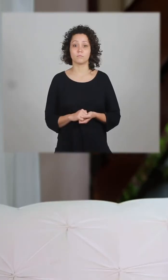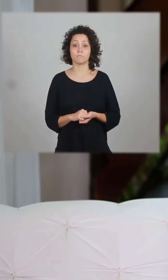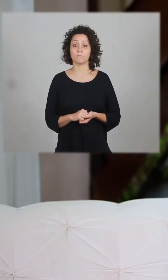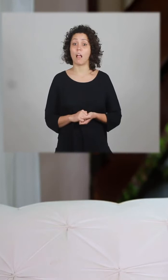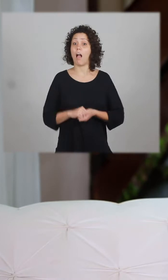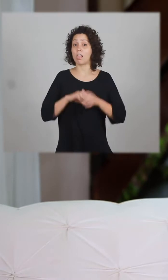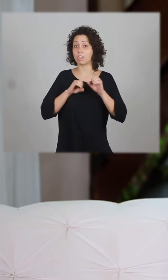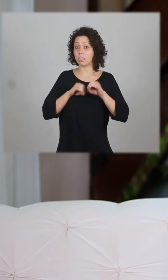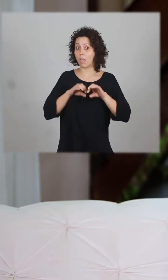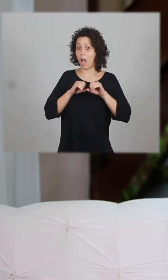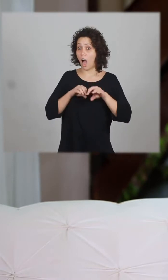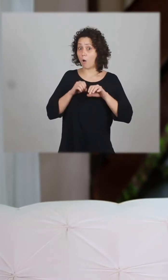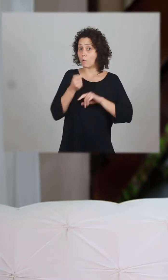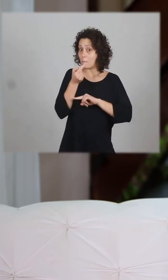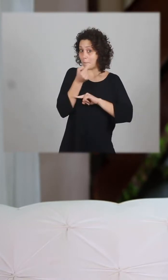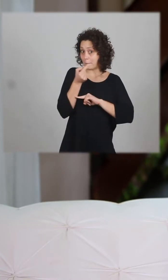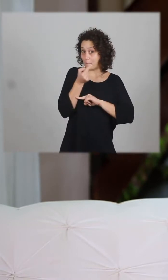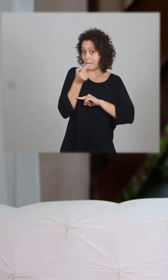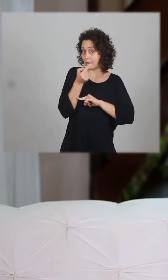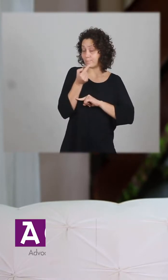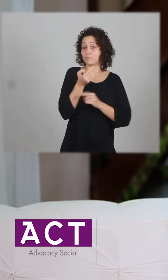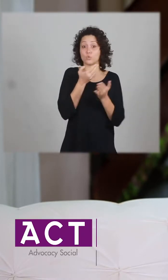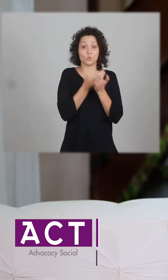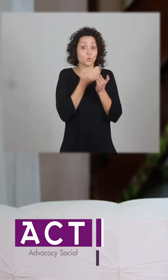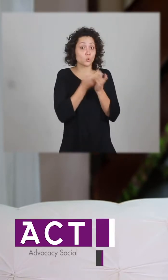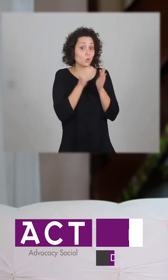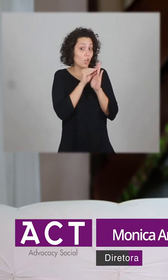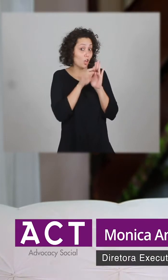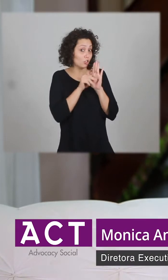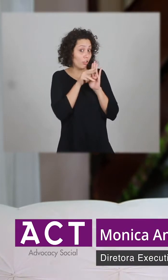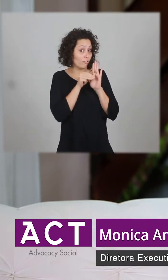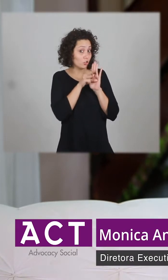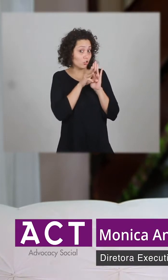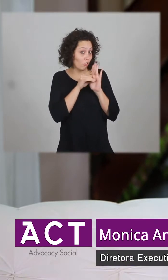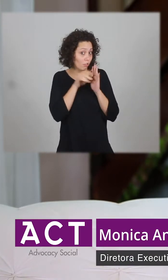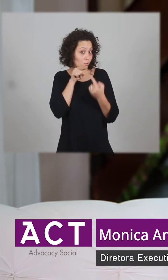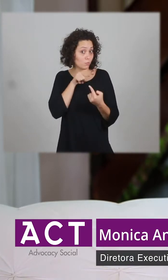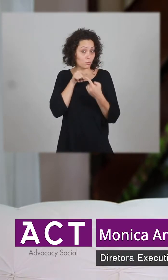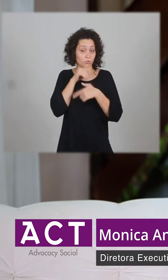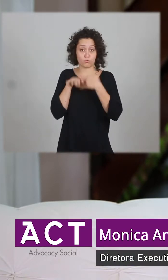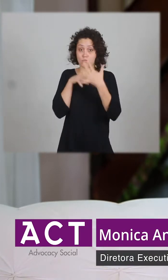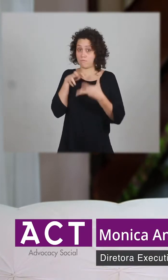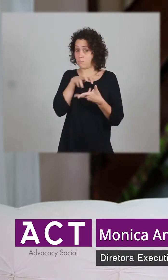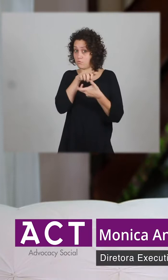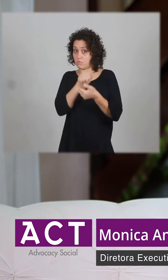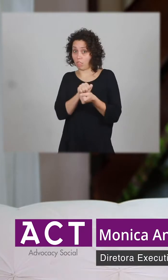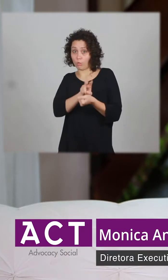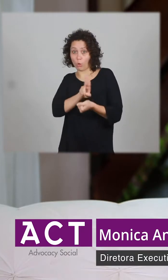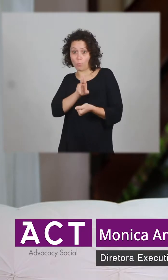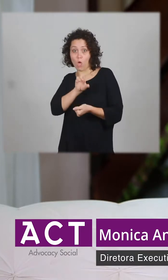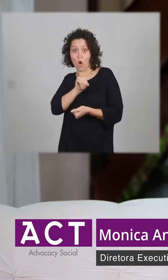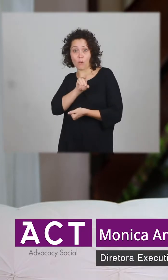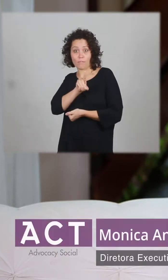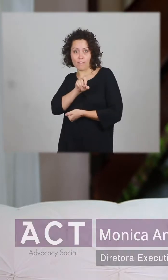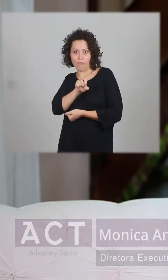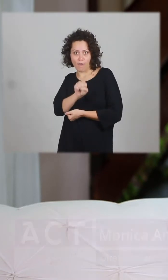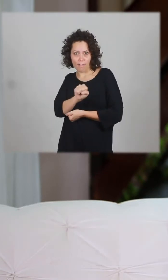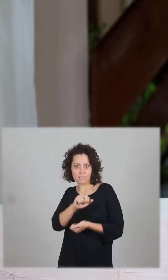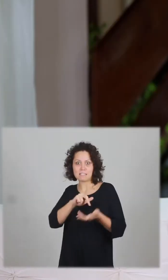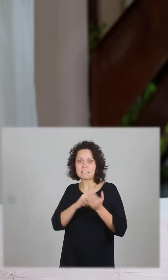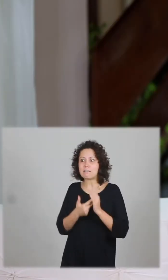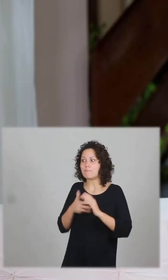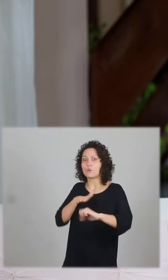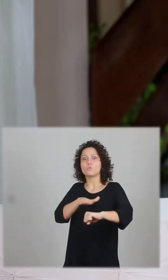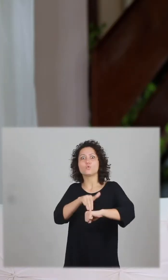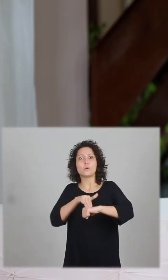Na aula anterior, vimos que a Agenda 2030 e os Objetivos de Desenvolvimento Sustentável, os ODS, são um chamado à